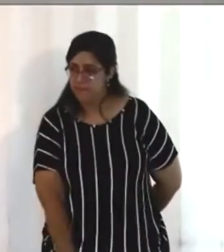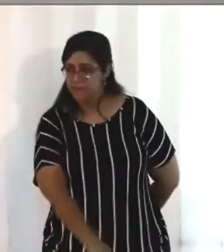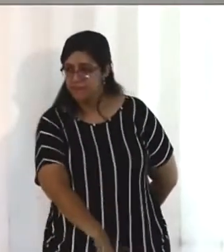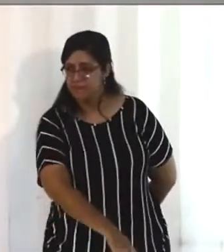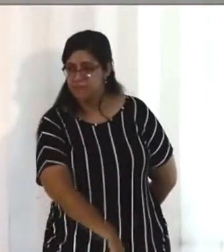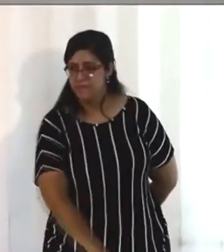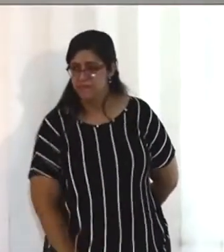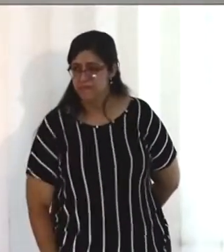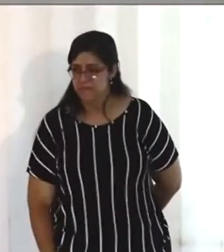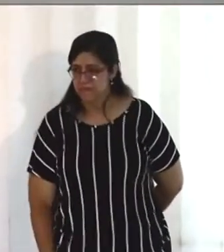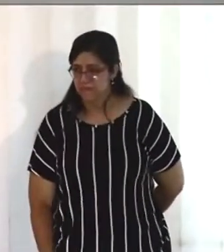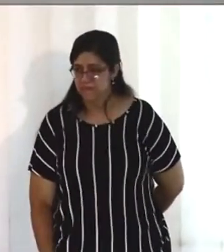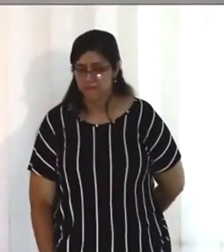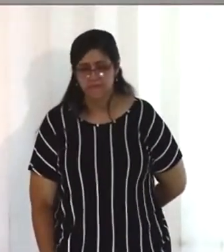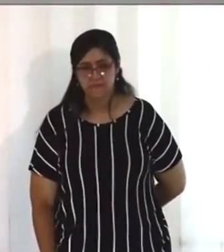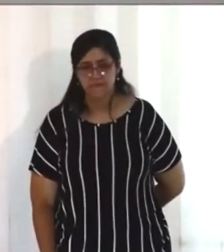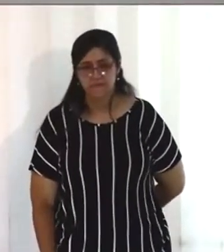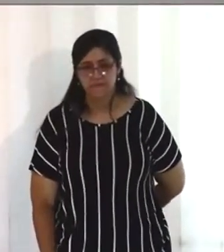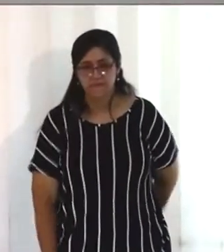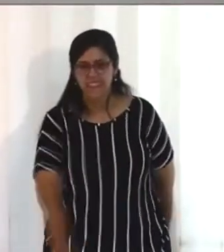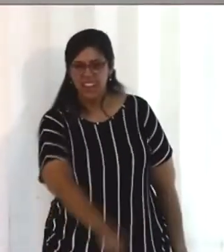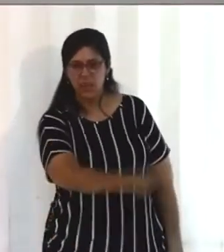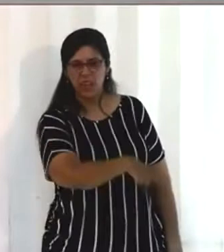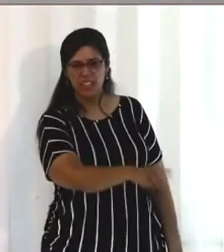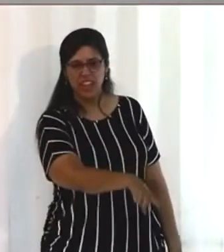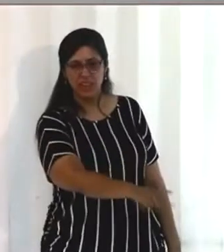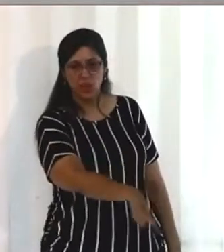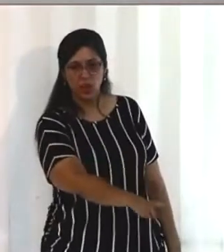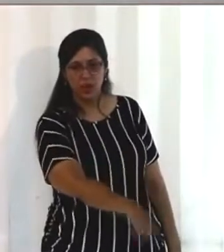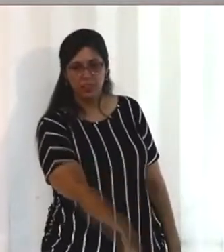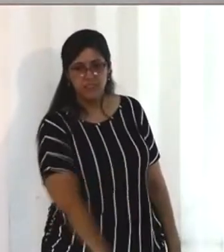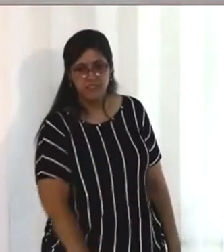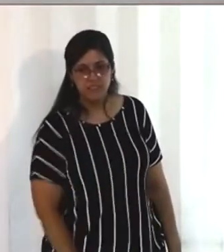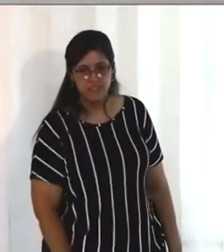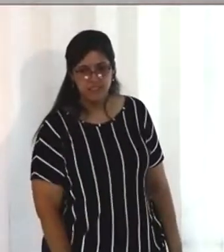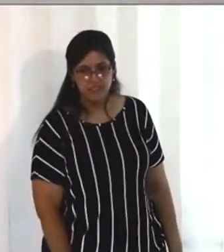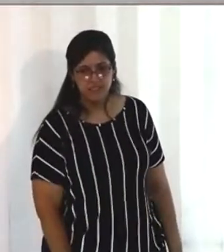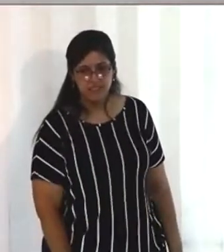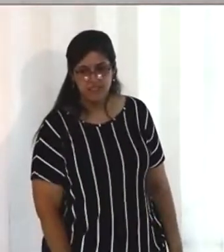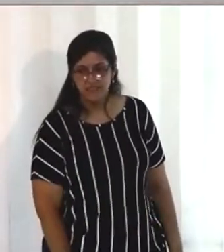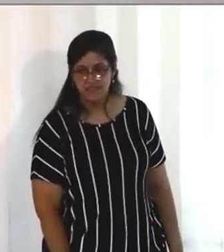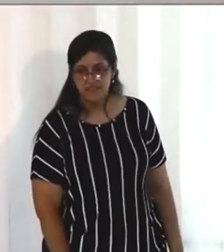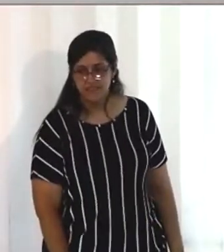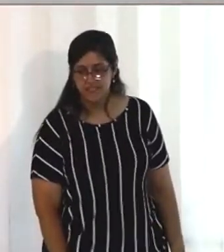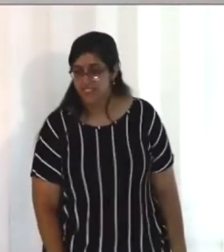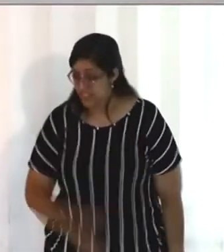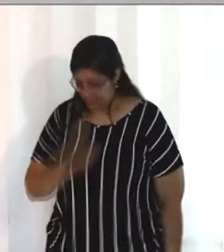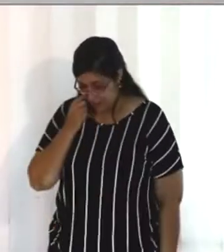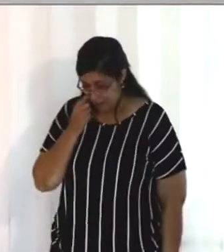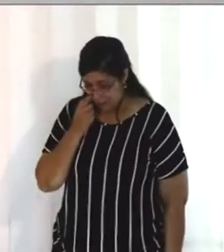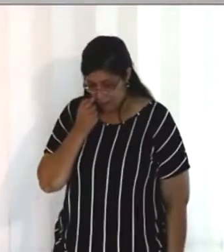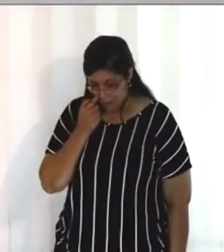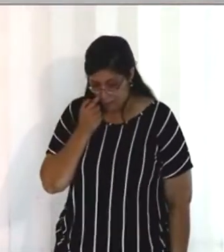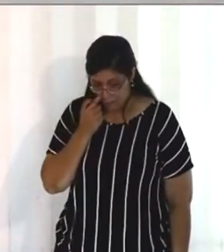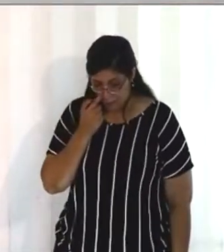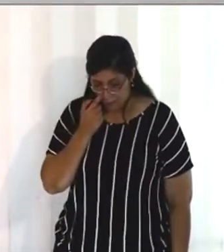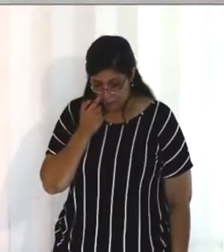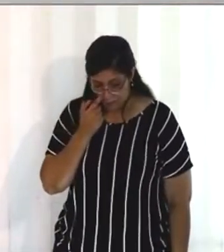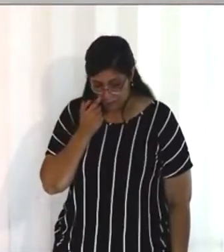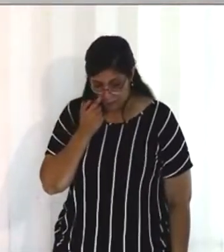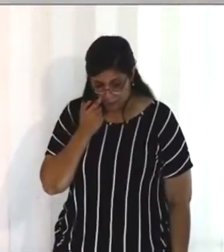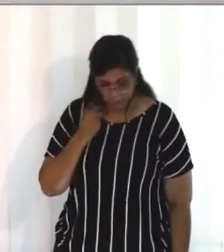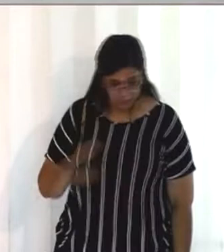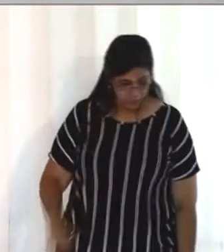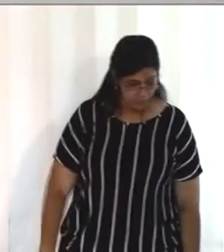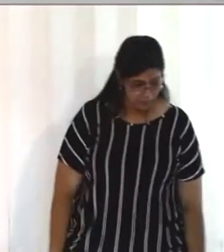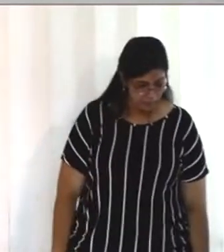retirar a máscara, meus irmãos. Os nossos irmãos estavam aqui, nós estamos com o templo